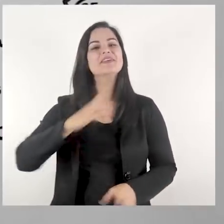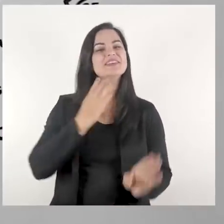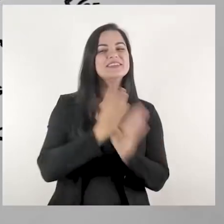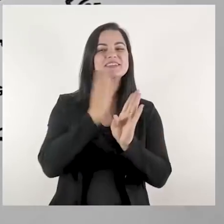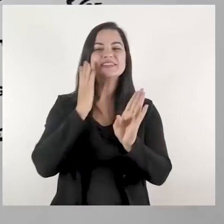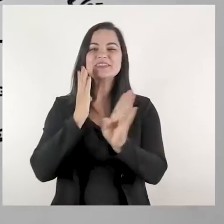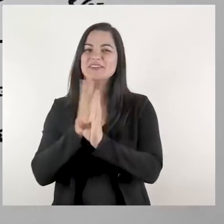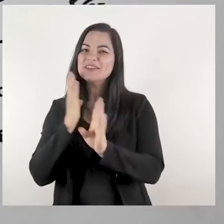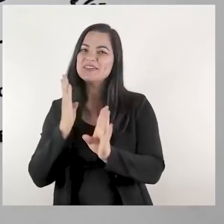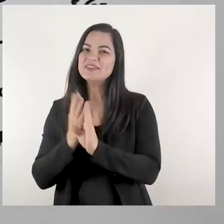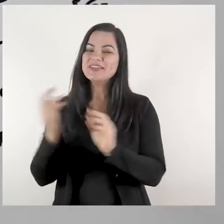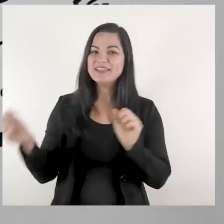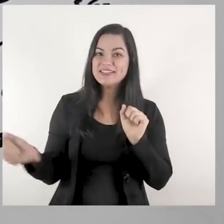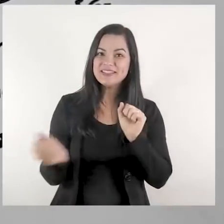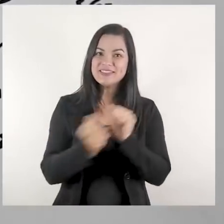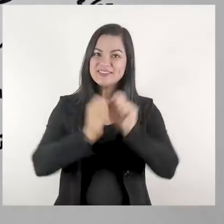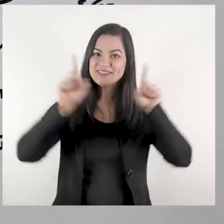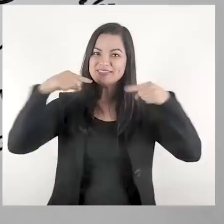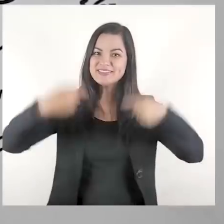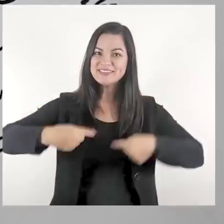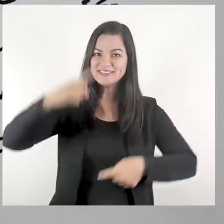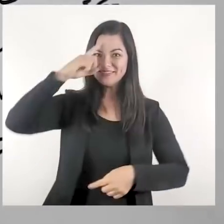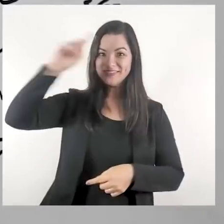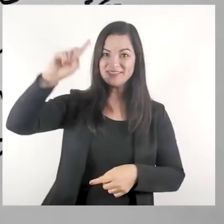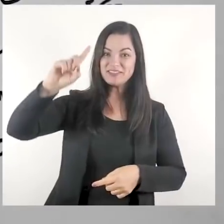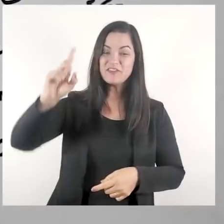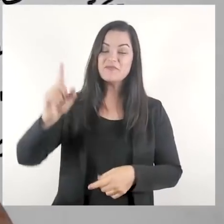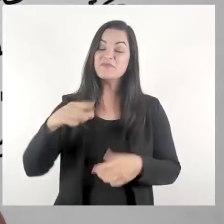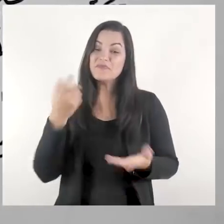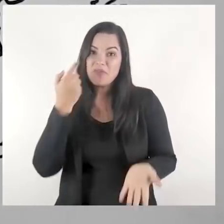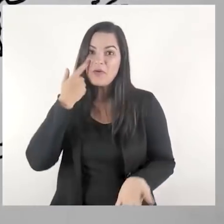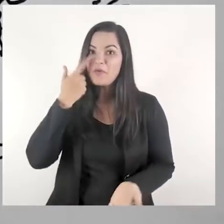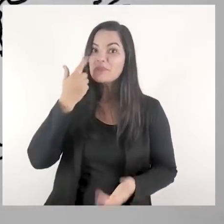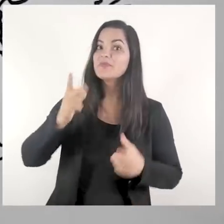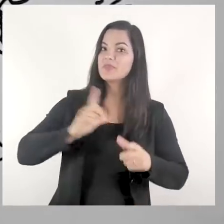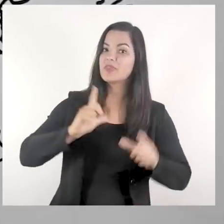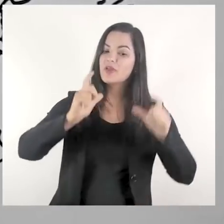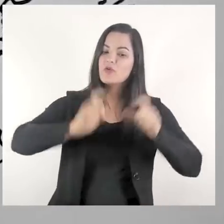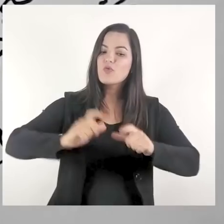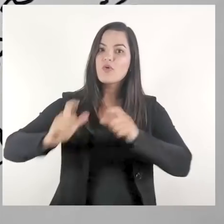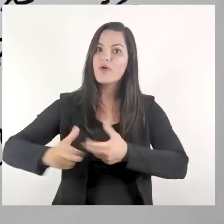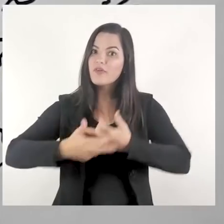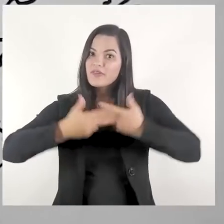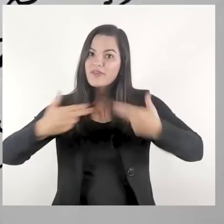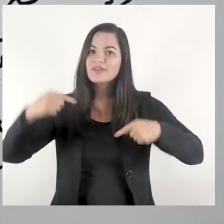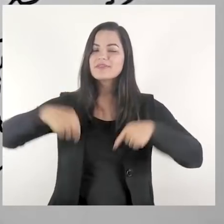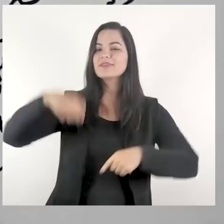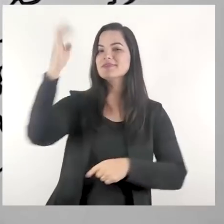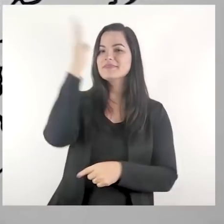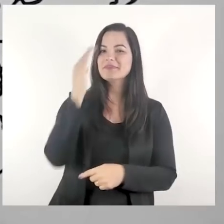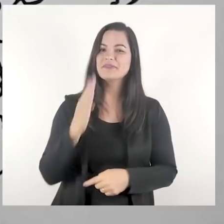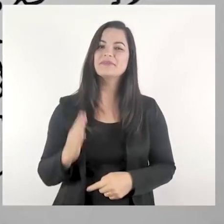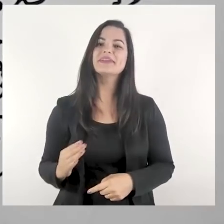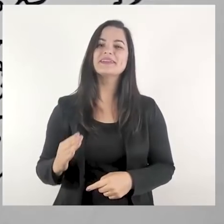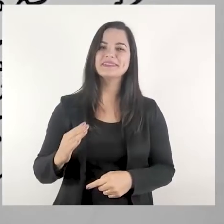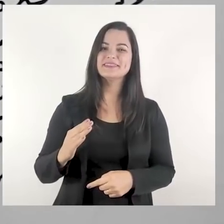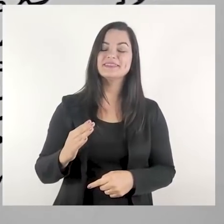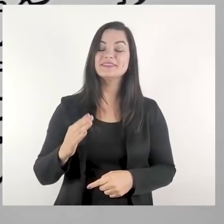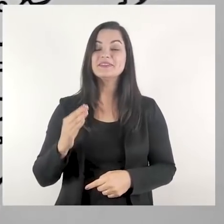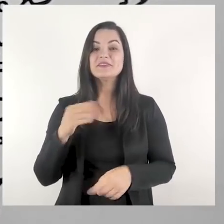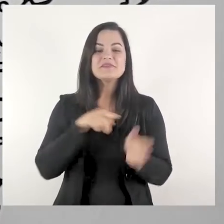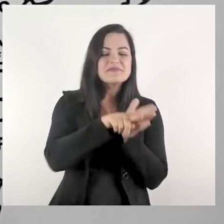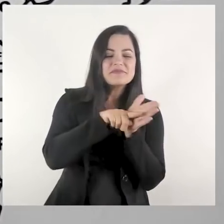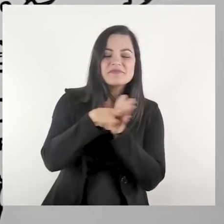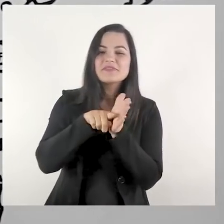dia? Então, olha só, temos ainda alguns cantinhos aqui do nosso país